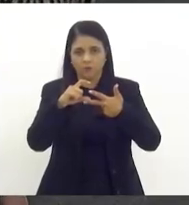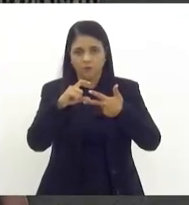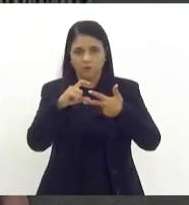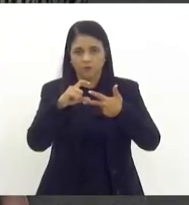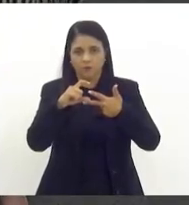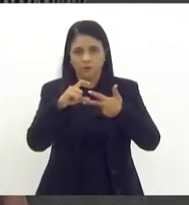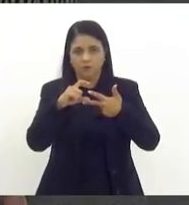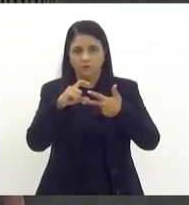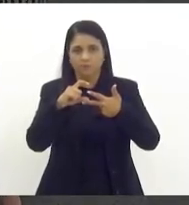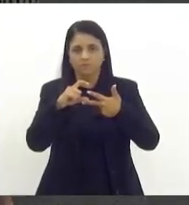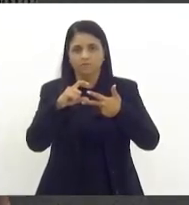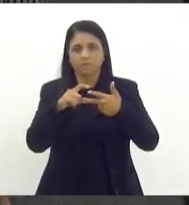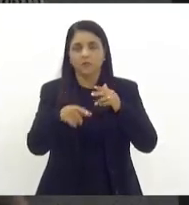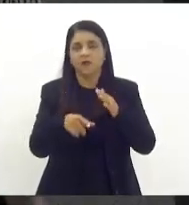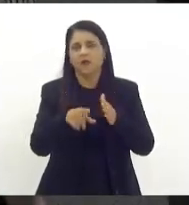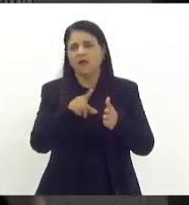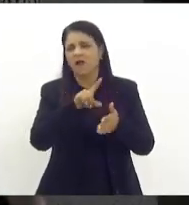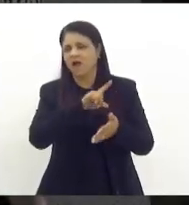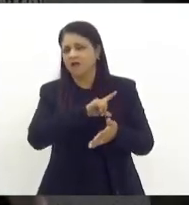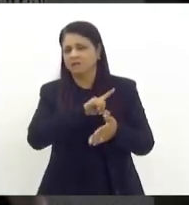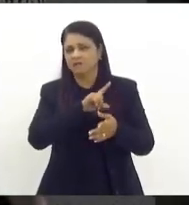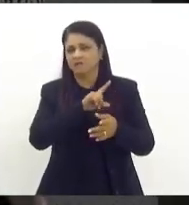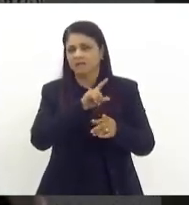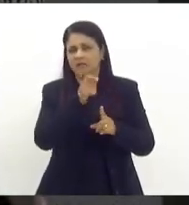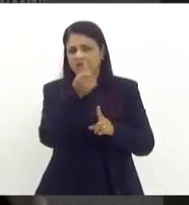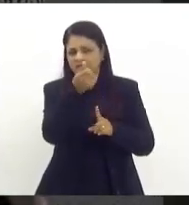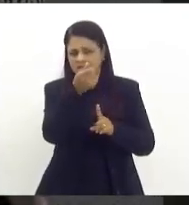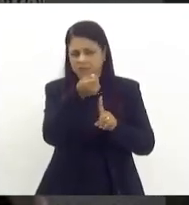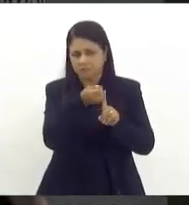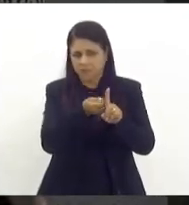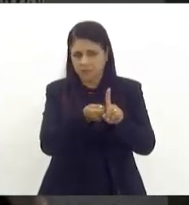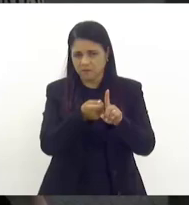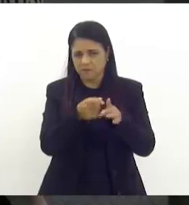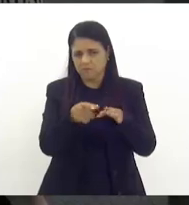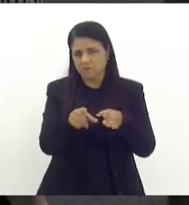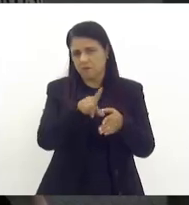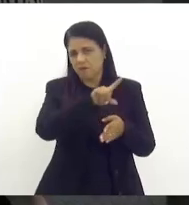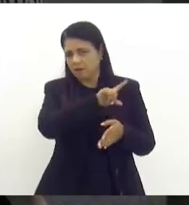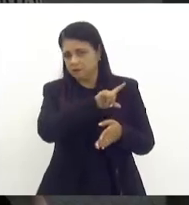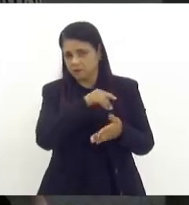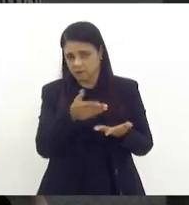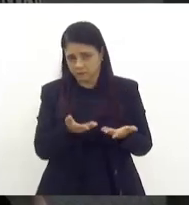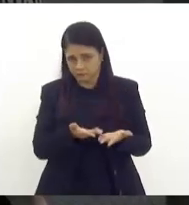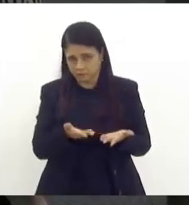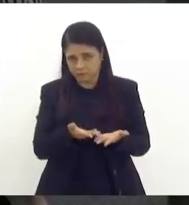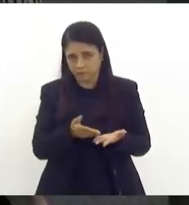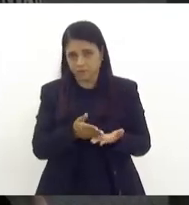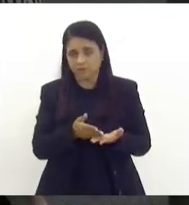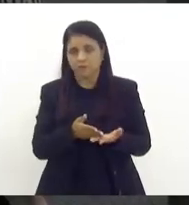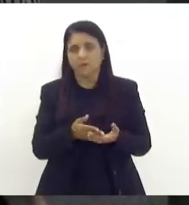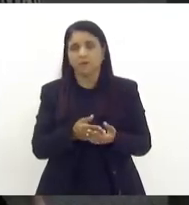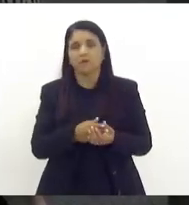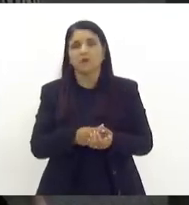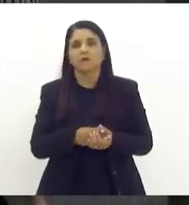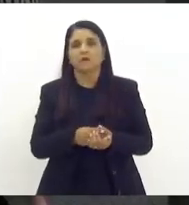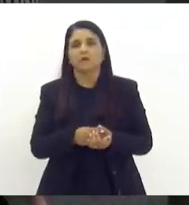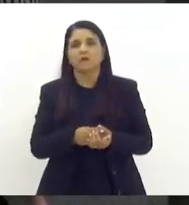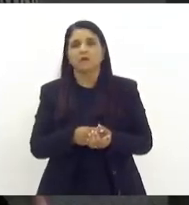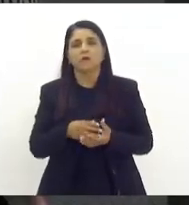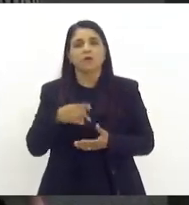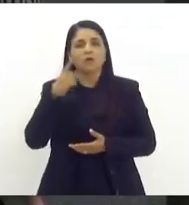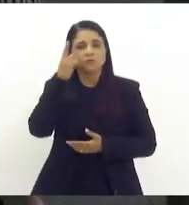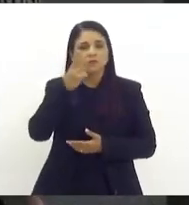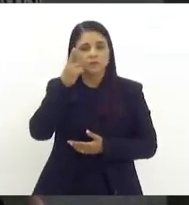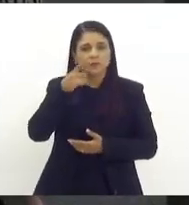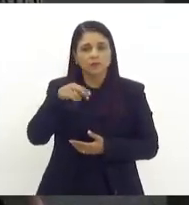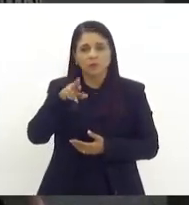antes não se mexe passado ou apagar das luzes Deputado Rosenberg Reis vai